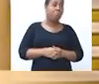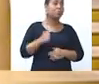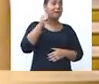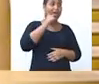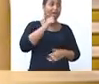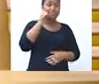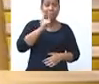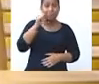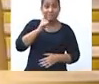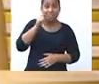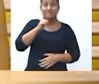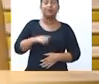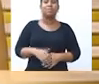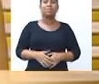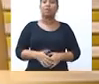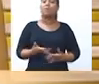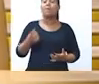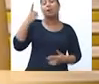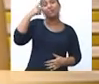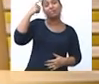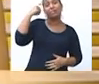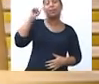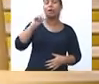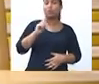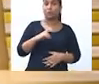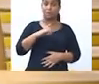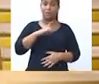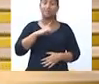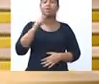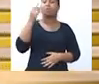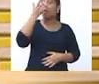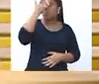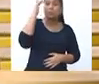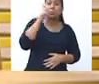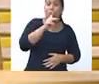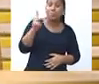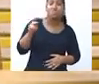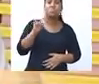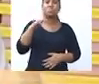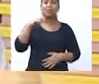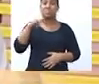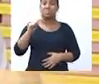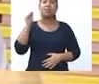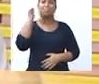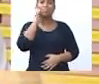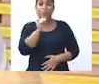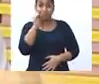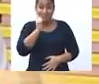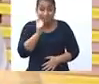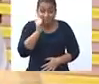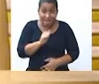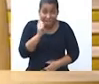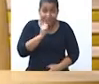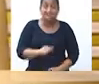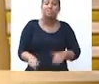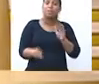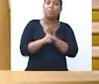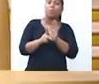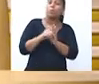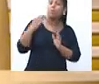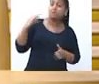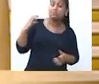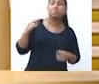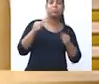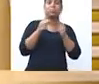gente chamou de madrinha, mas a ideia era justamente ter pessoas como a professora Inês, mulheres que são da ciência, que